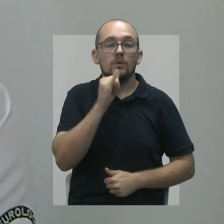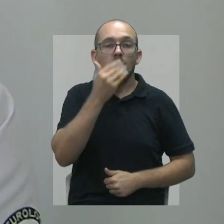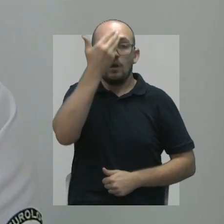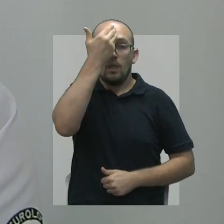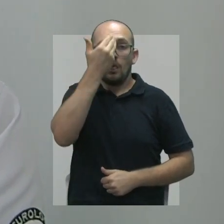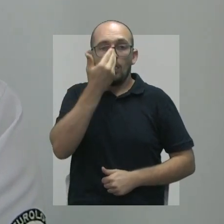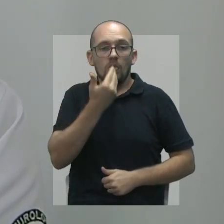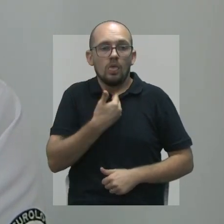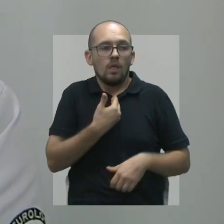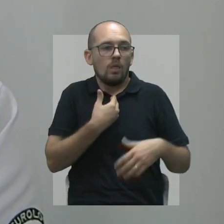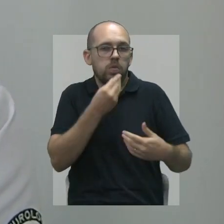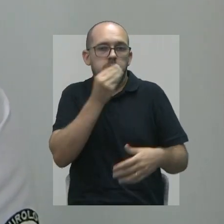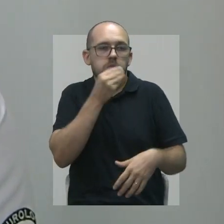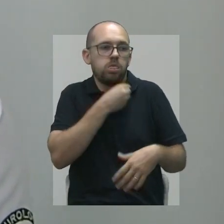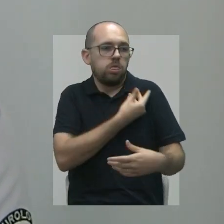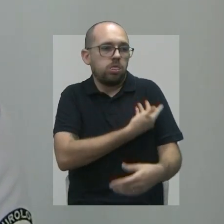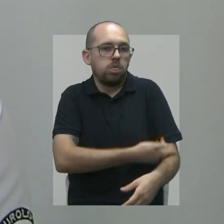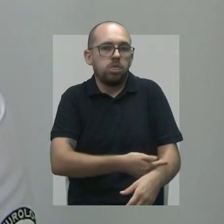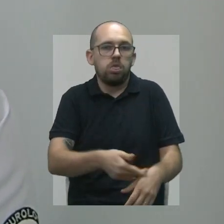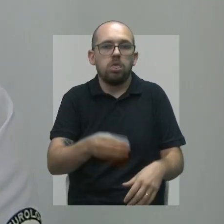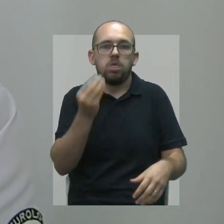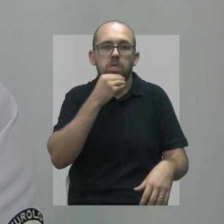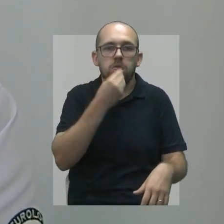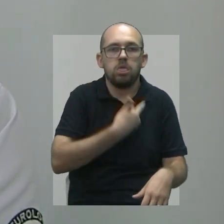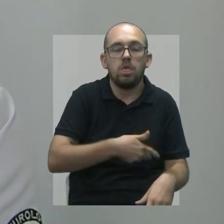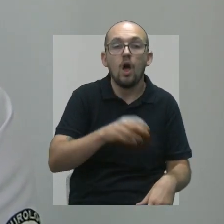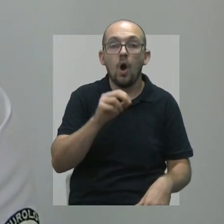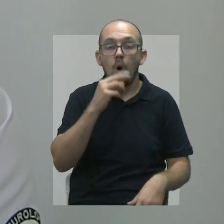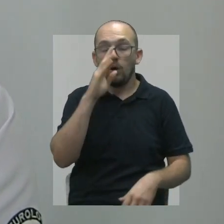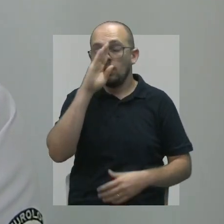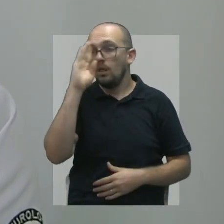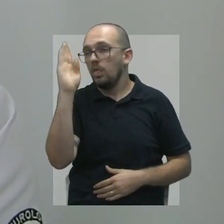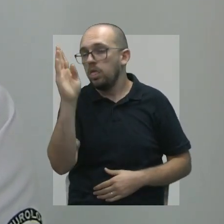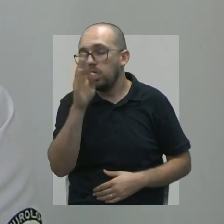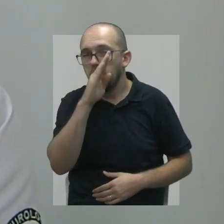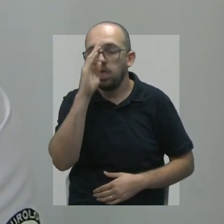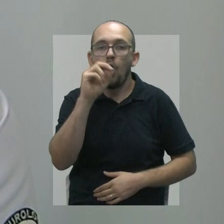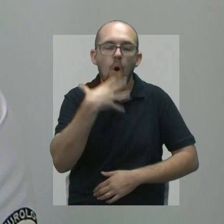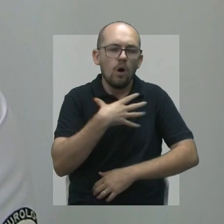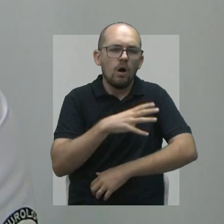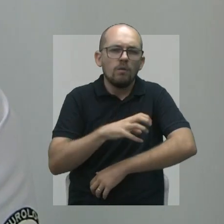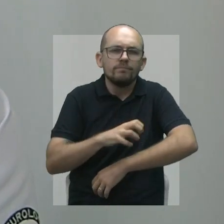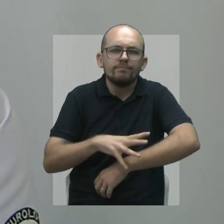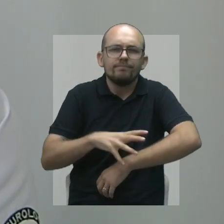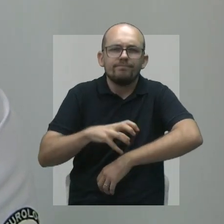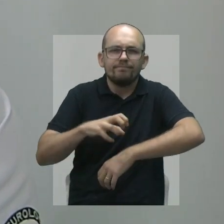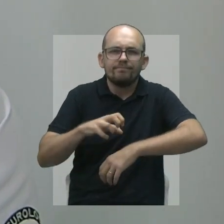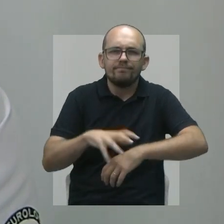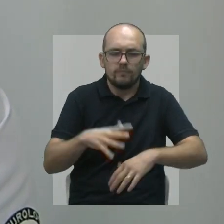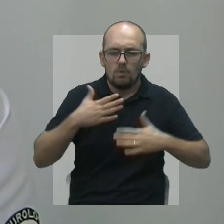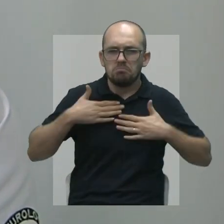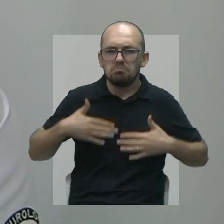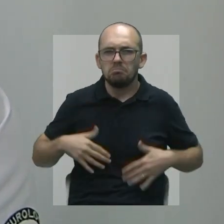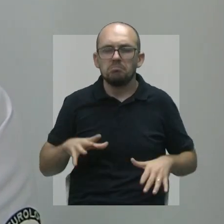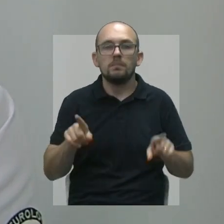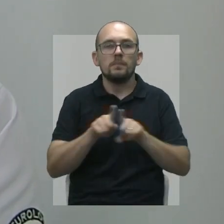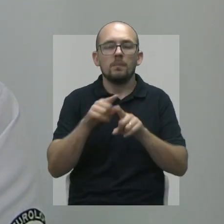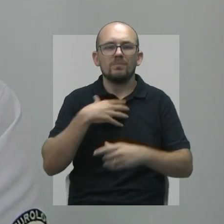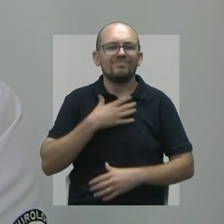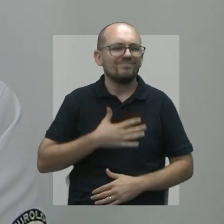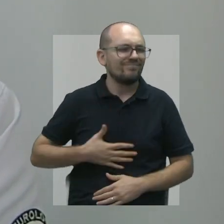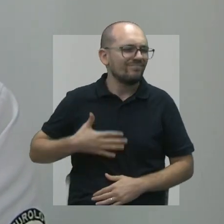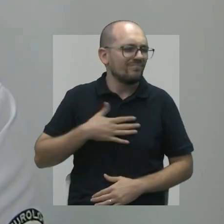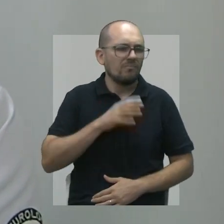do corpo, formigamentos, tontura, náusea e vômitos, alterações de consciência. O